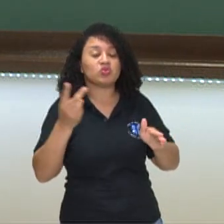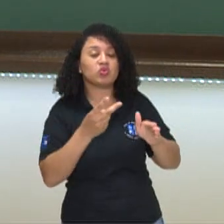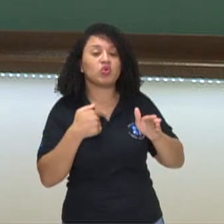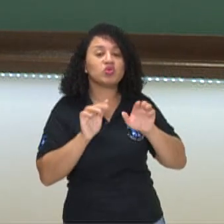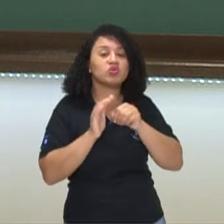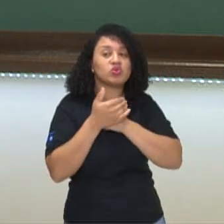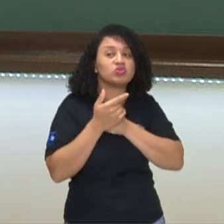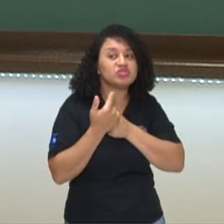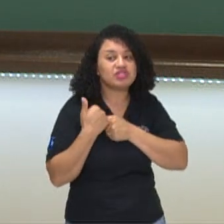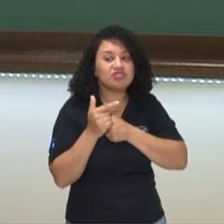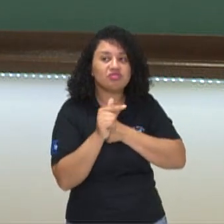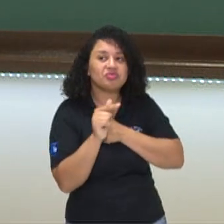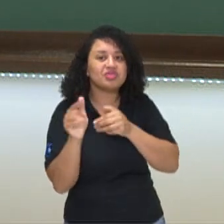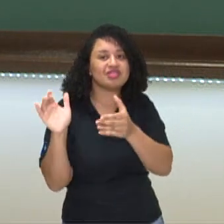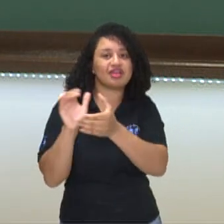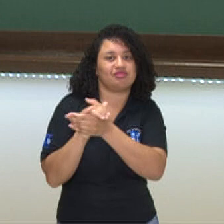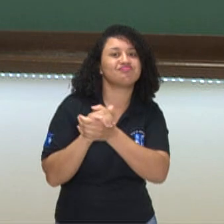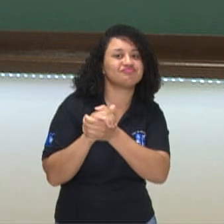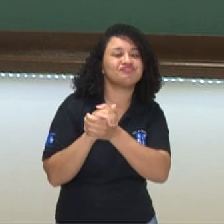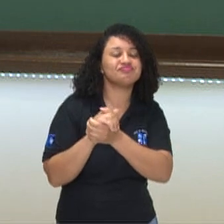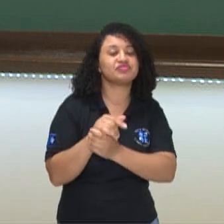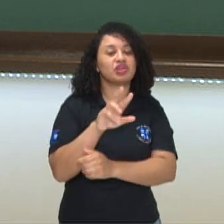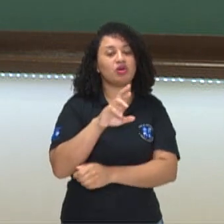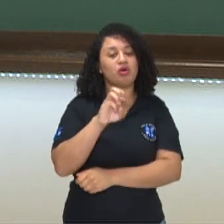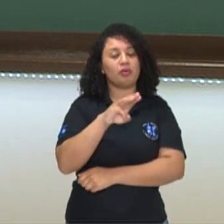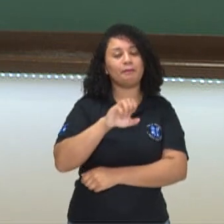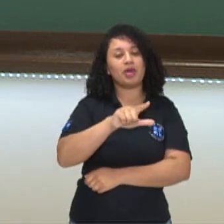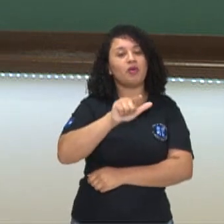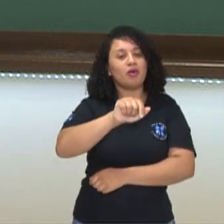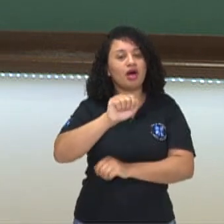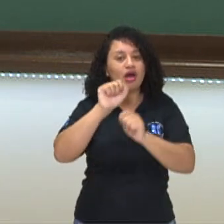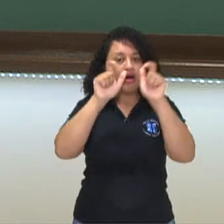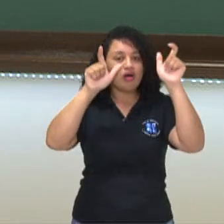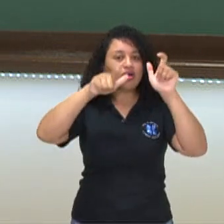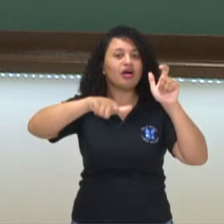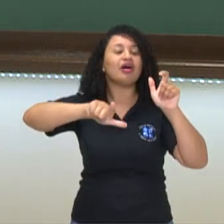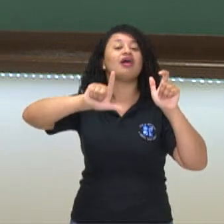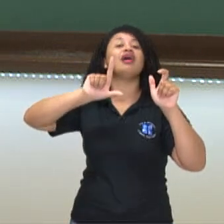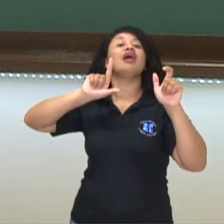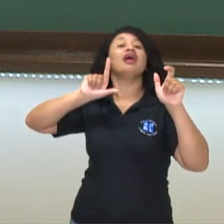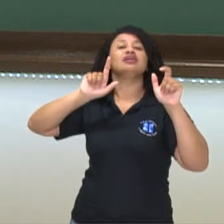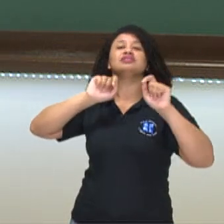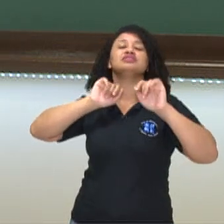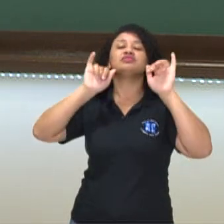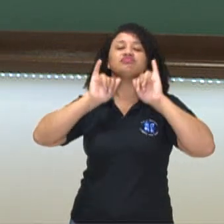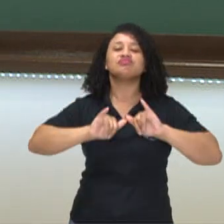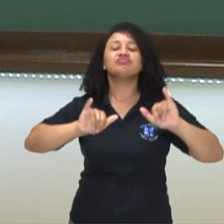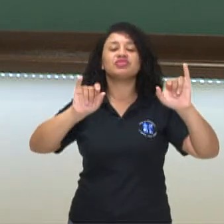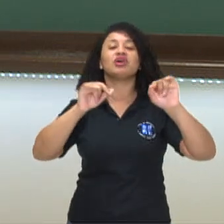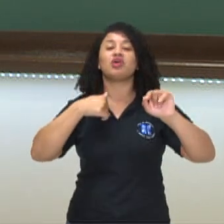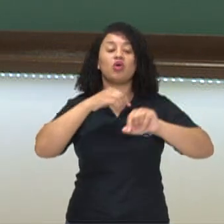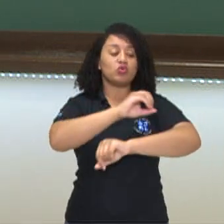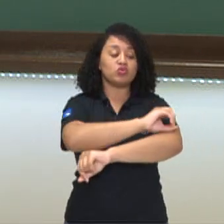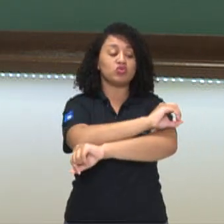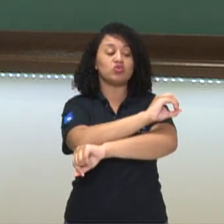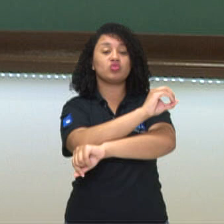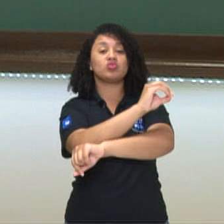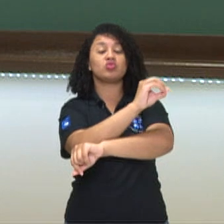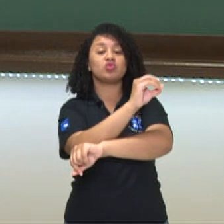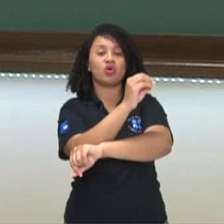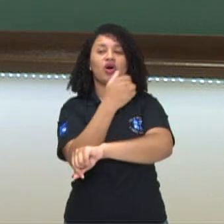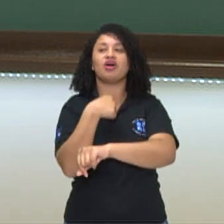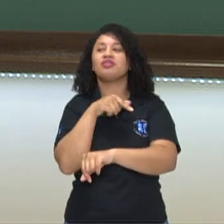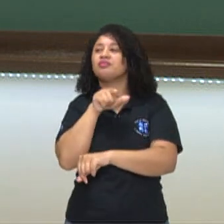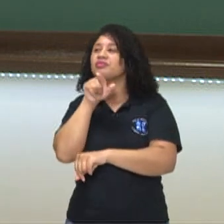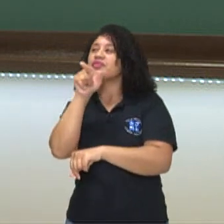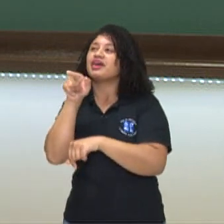se casar, né? Romeu acordava antes que a cotovia anunciasse o nascer do sol para